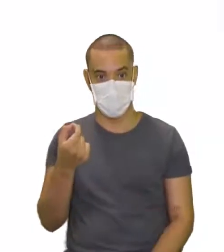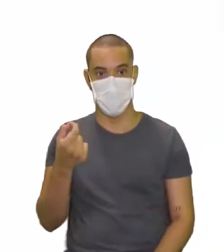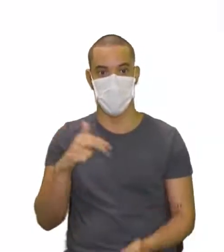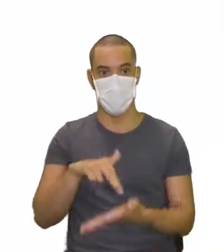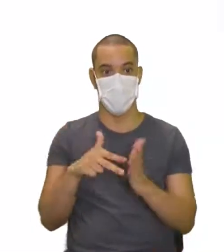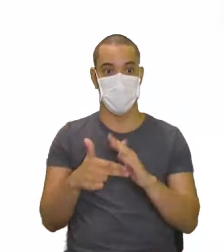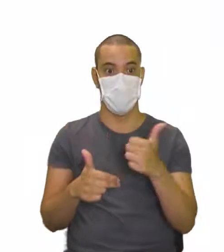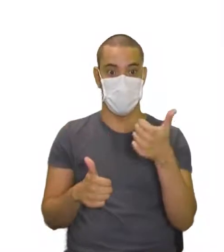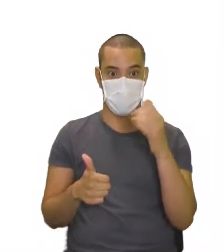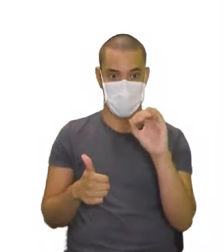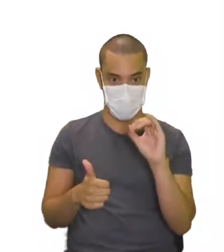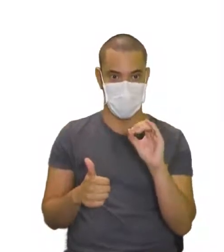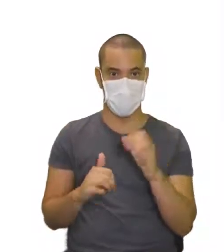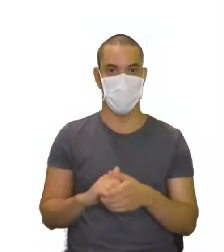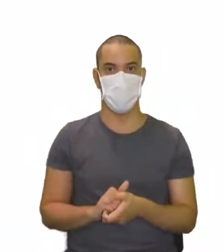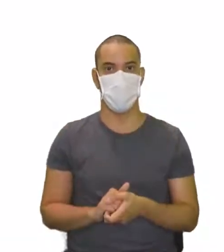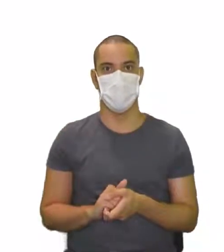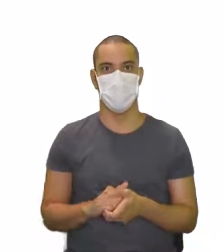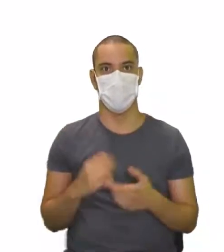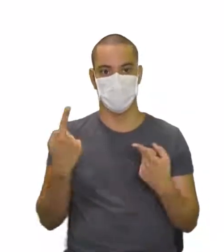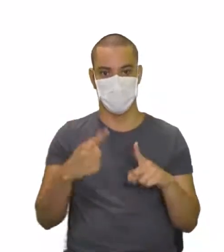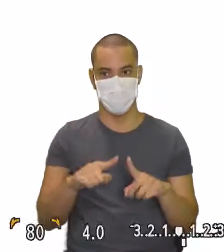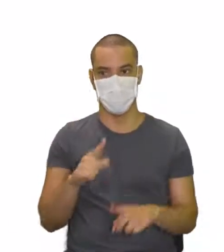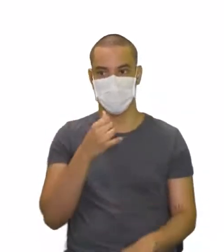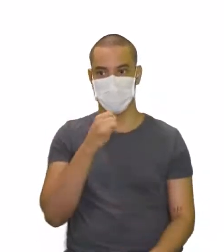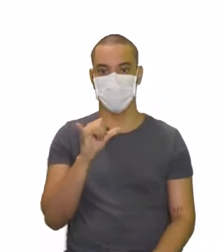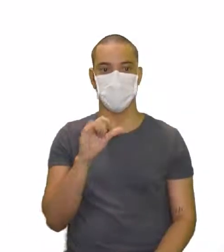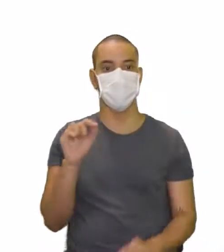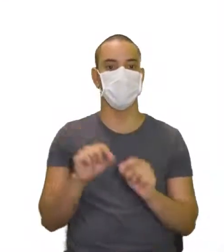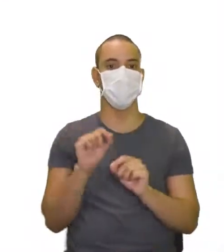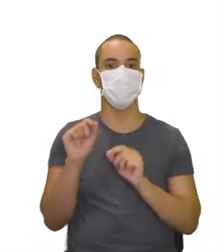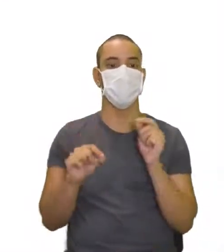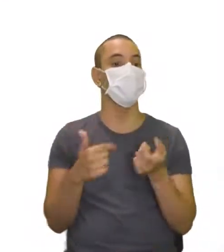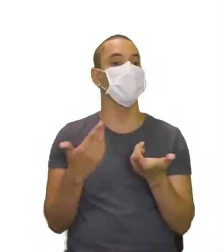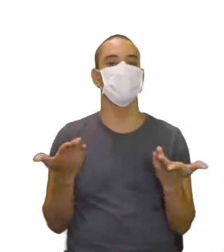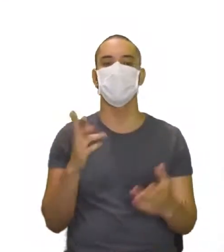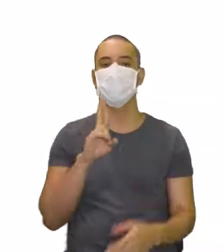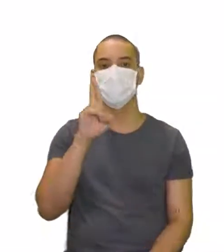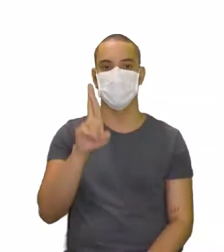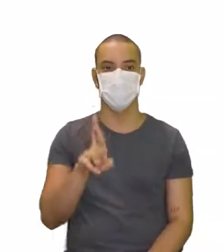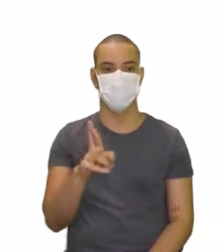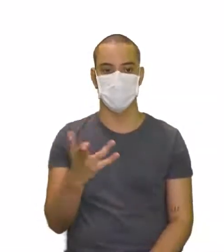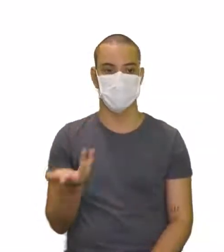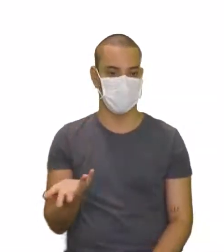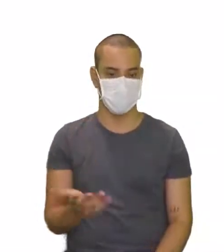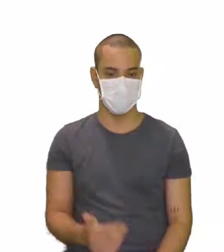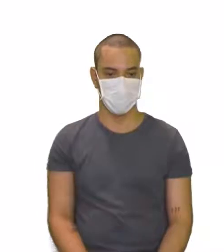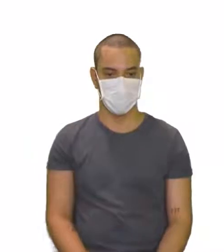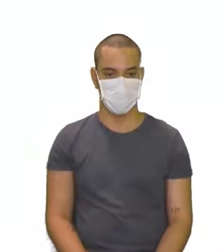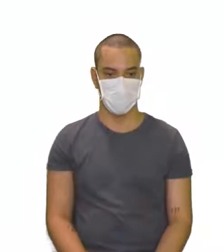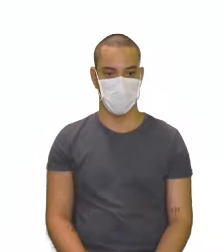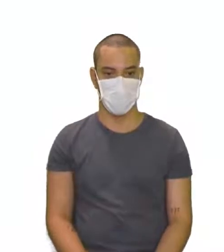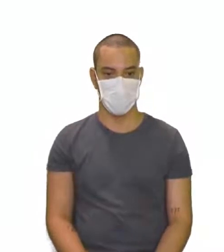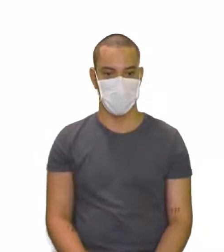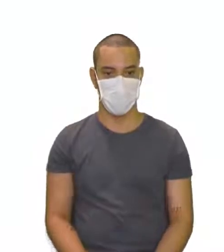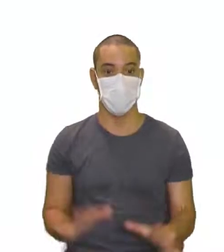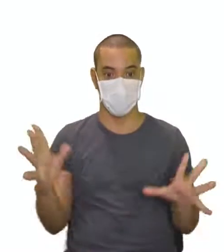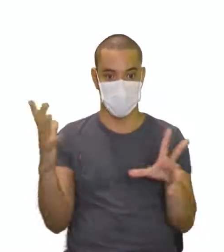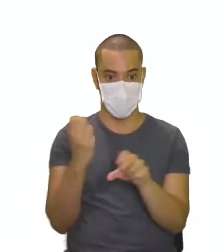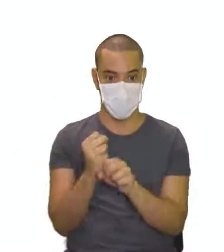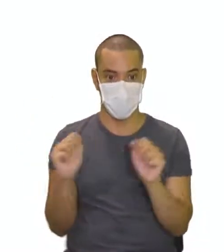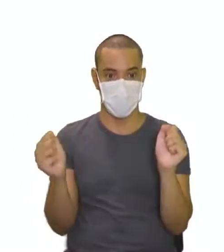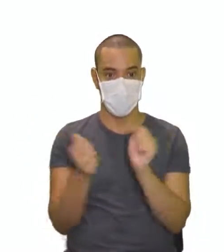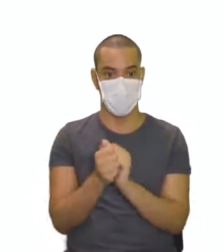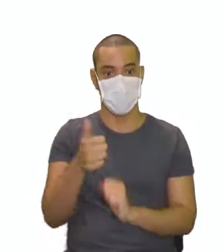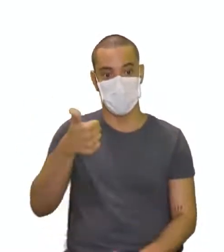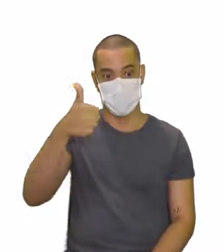aqui, ó. E aqui, contra-eletromotriz. Vamos ver quanto é que dá? Bora, olha só. Multiplica ali,